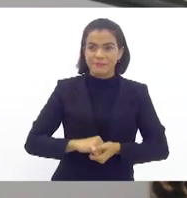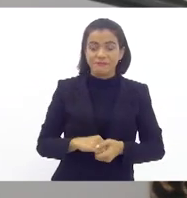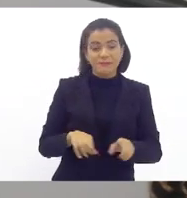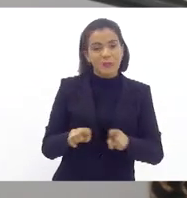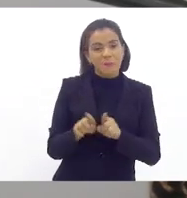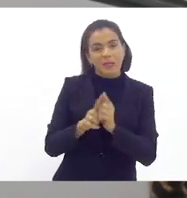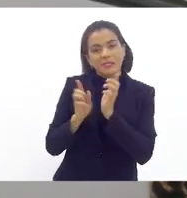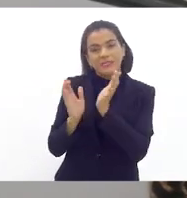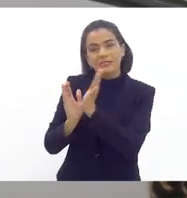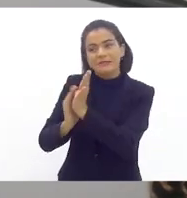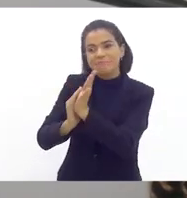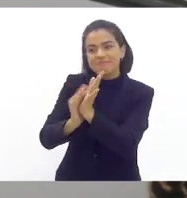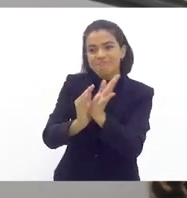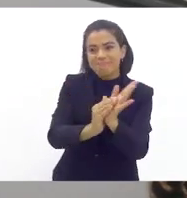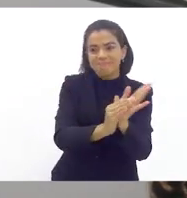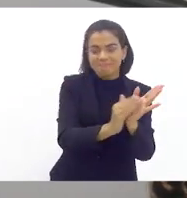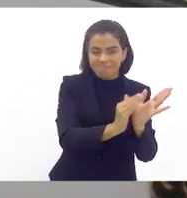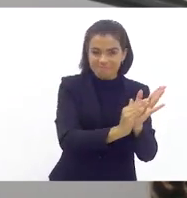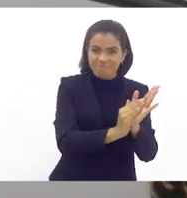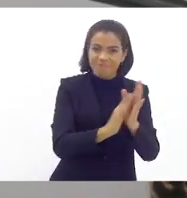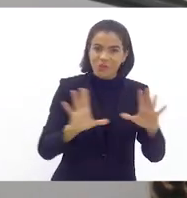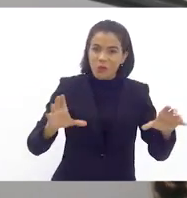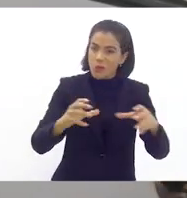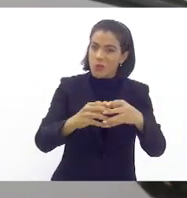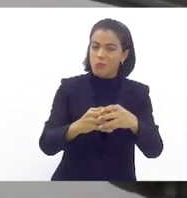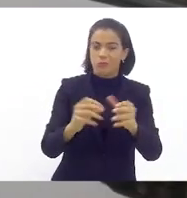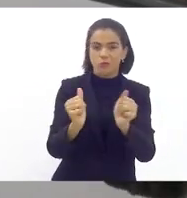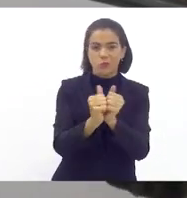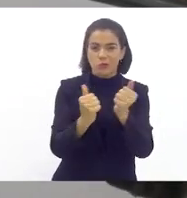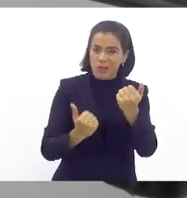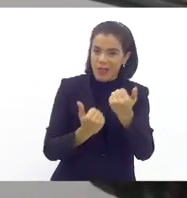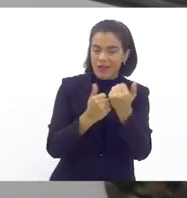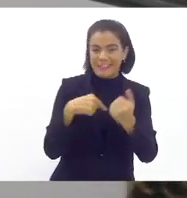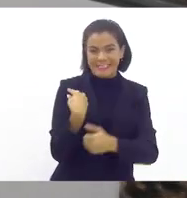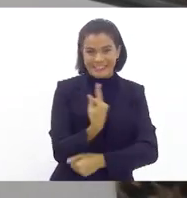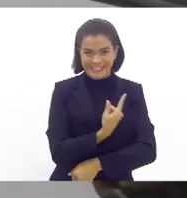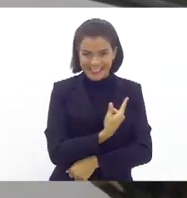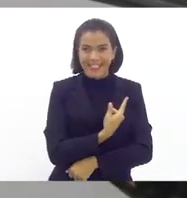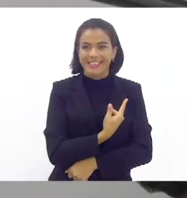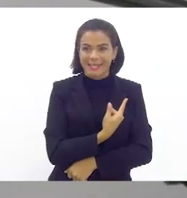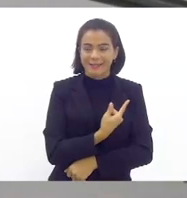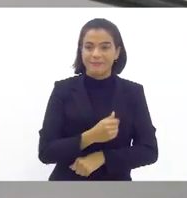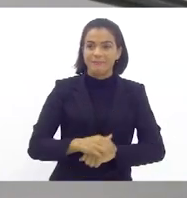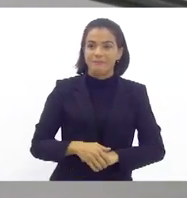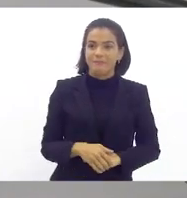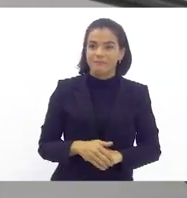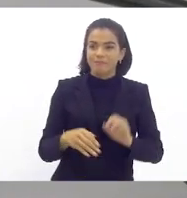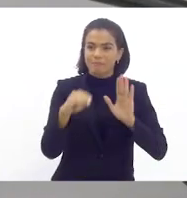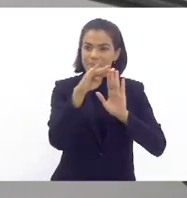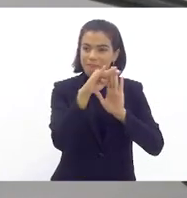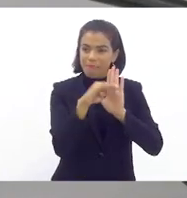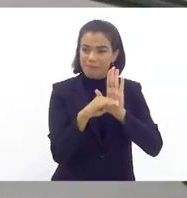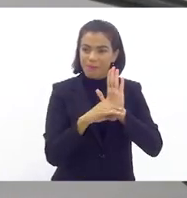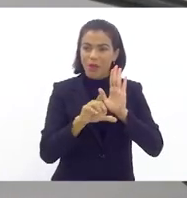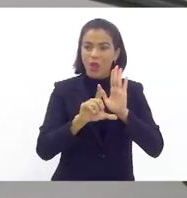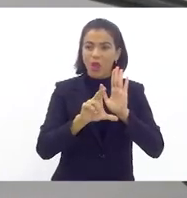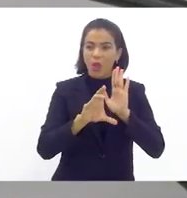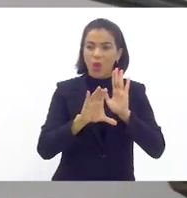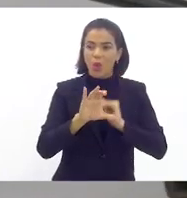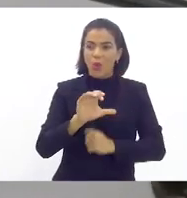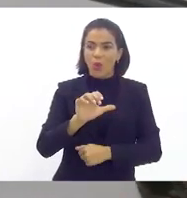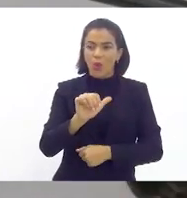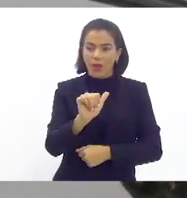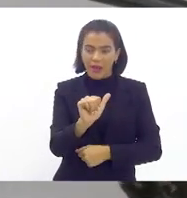saudar vários lutadores que estão aqui com a gente que se colocaram aqui para serem anunciados. O Lucas Gabriel, que é do